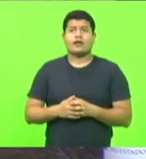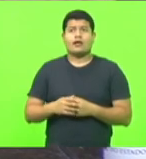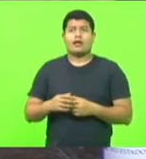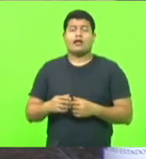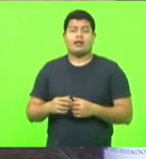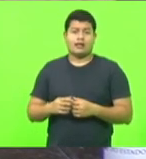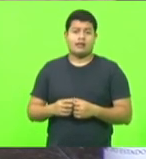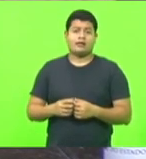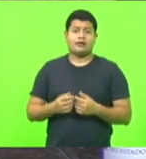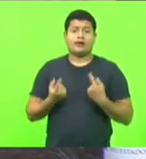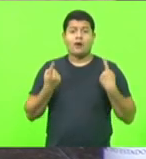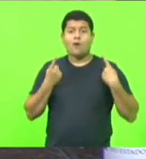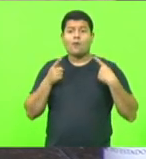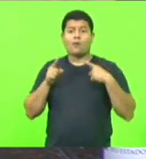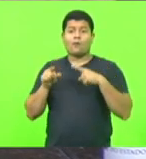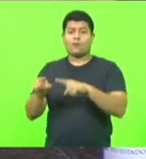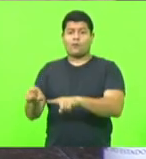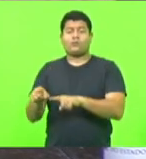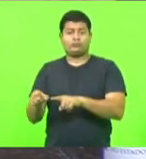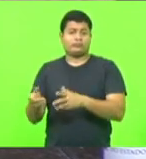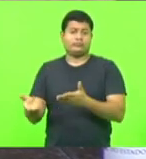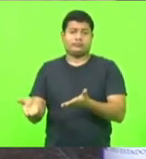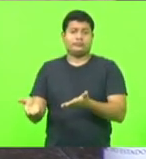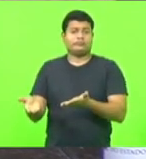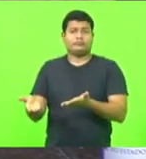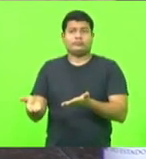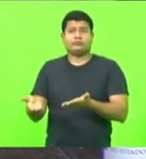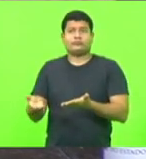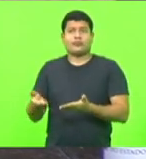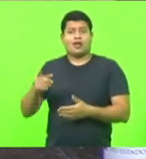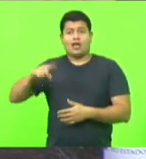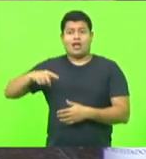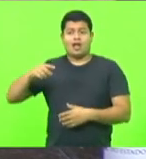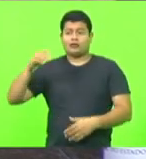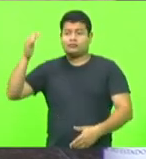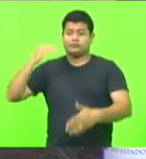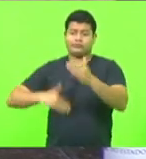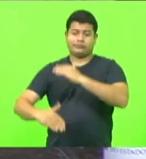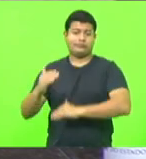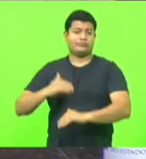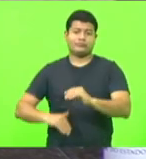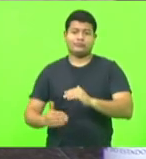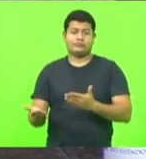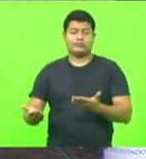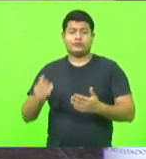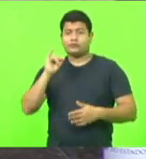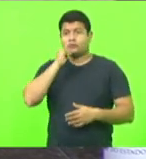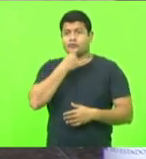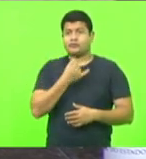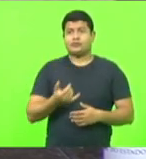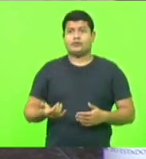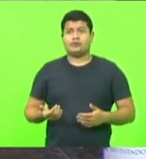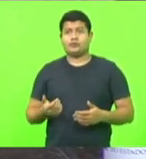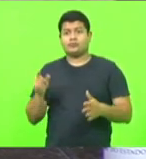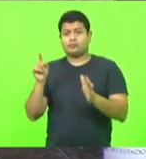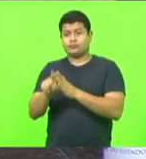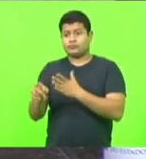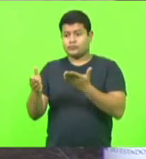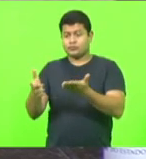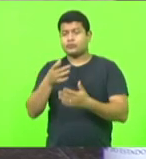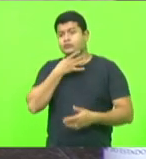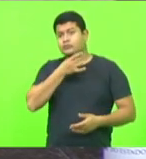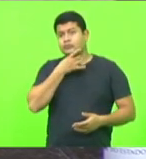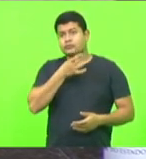contraprodutivo. É a Casan reformando para trás, ajudando para trás, infelizmente. Eu pergunto se o deputado Cobalcini, que chegou